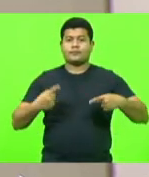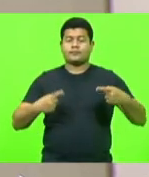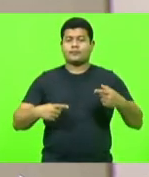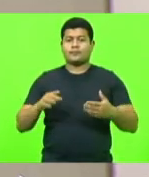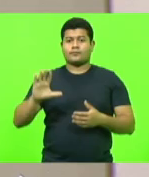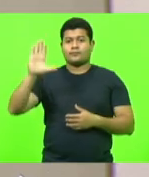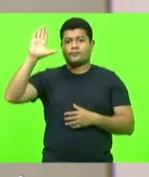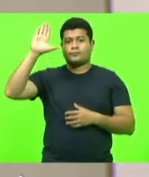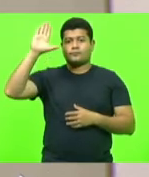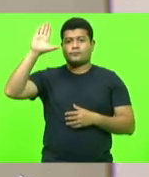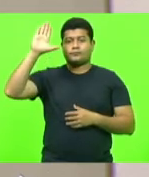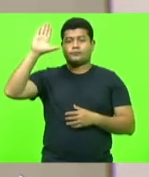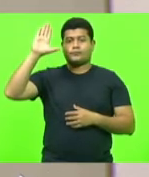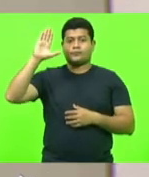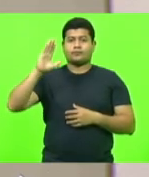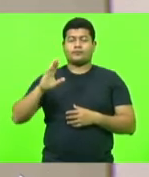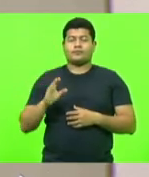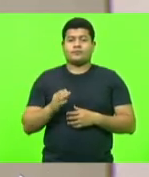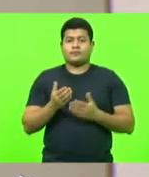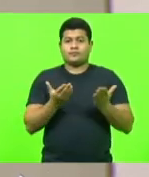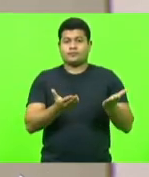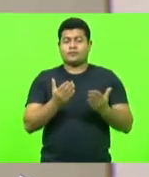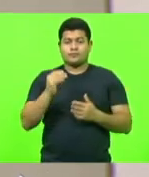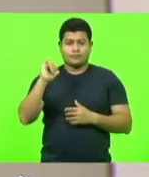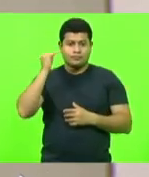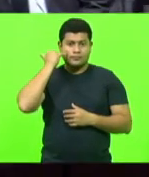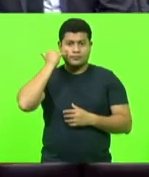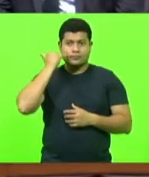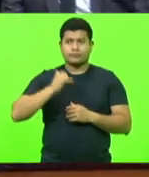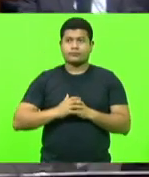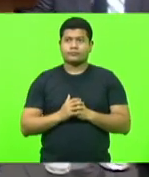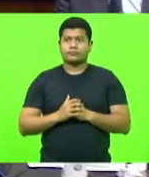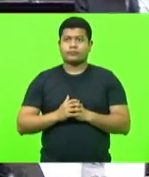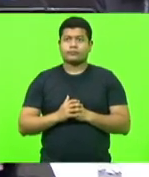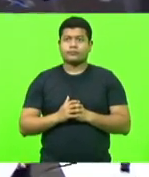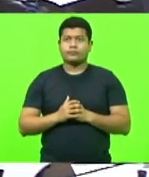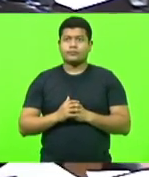Para discutir a moção 657, com a palavra o autor, deputado Jessé Lopes. Bom,